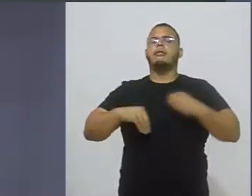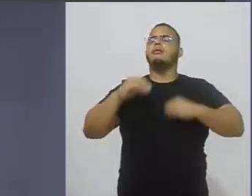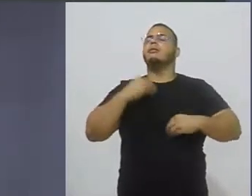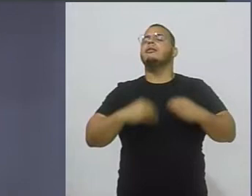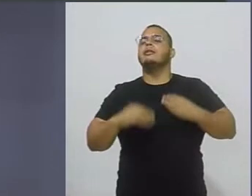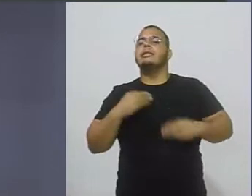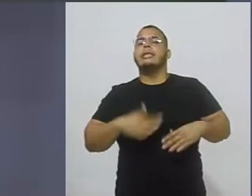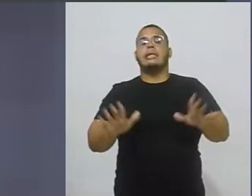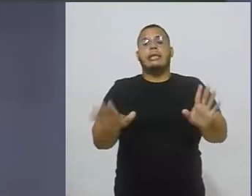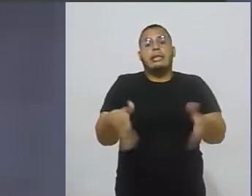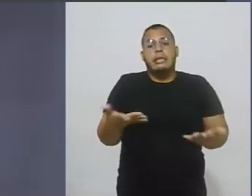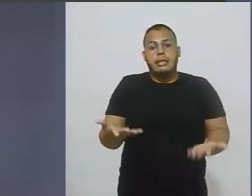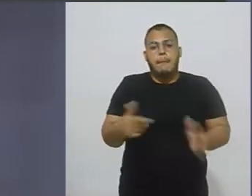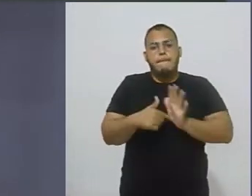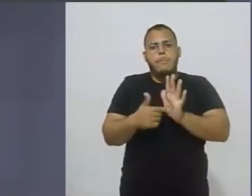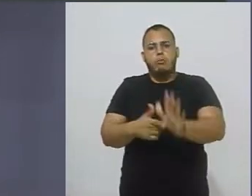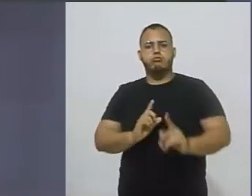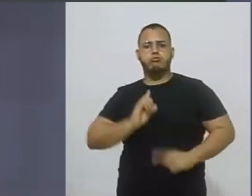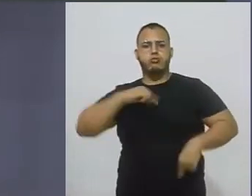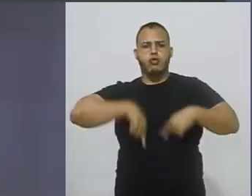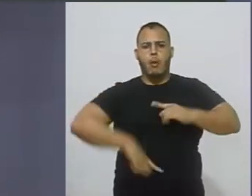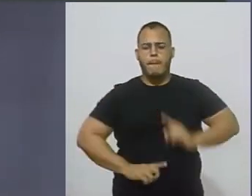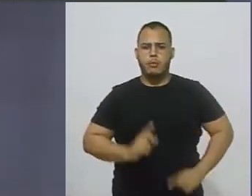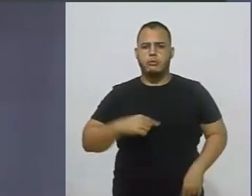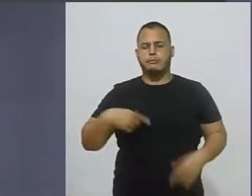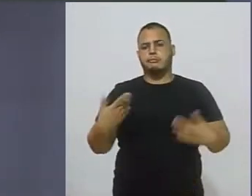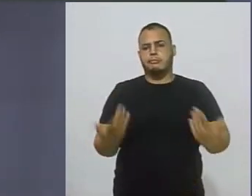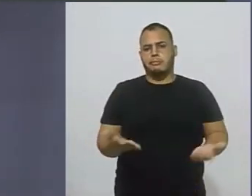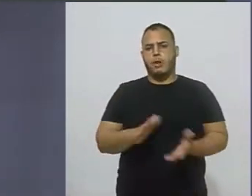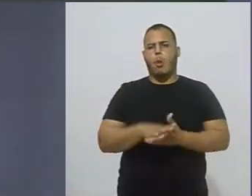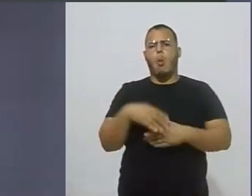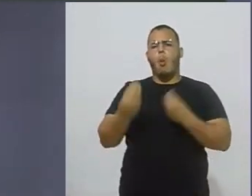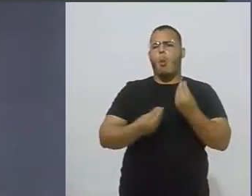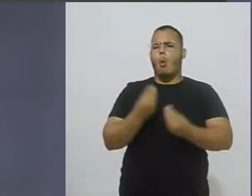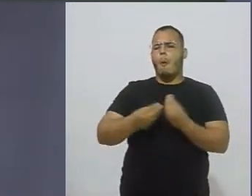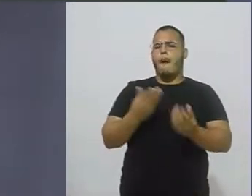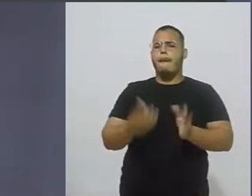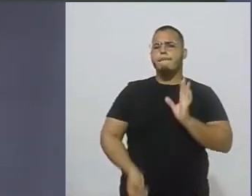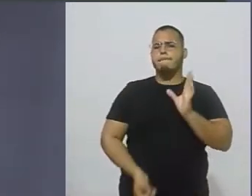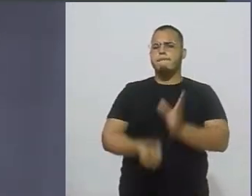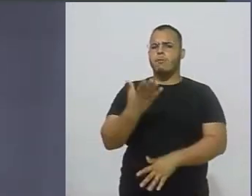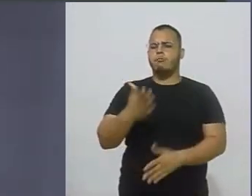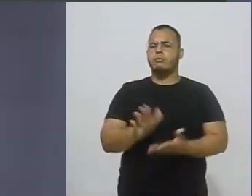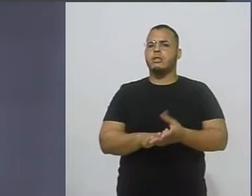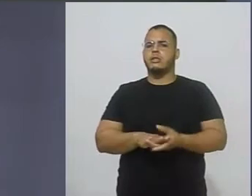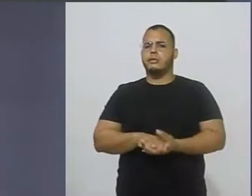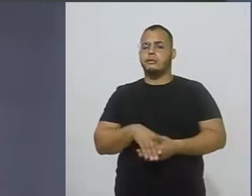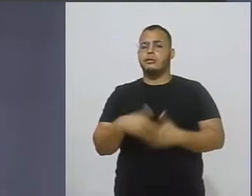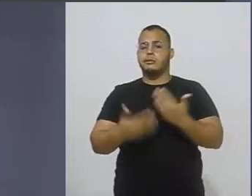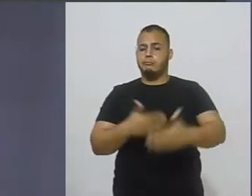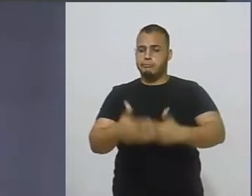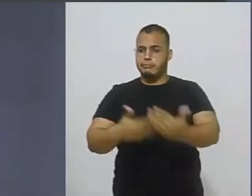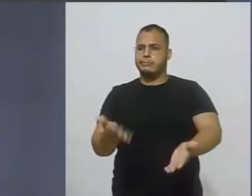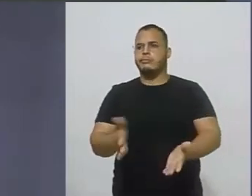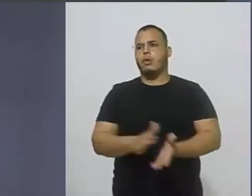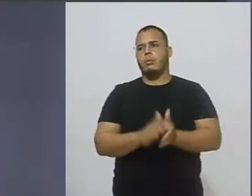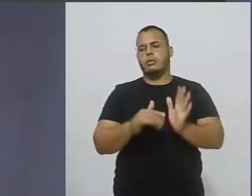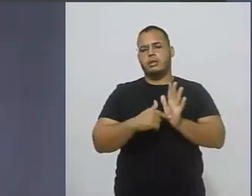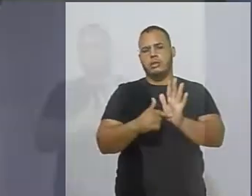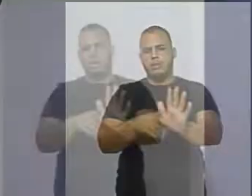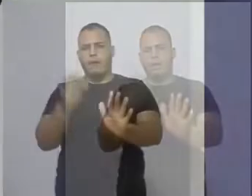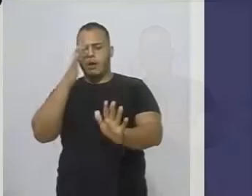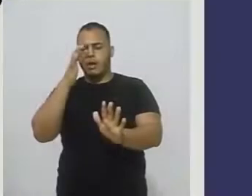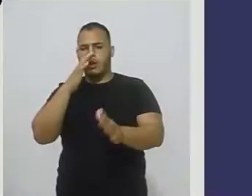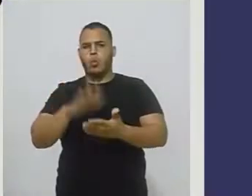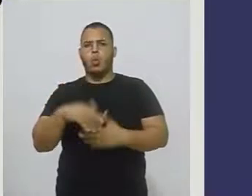é regulado pelos hormônios. Mas como é que eles são produzidos, né? Como é que isso tudo acontece? A gente vai ver agora. No